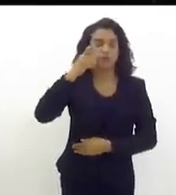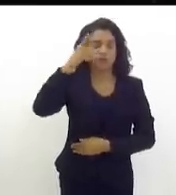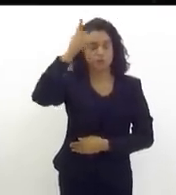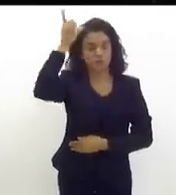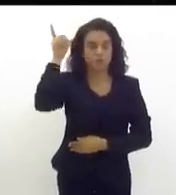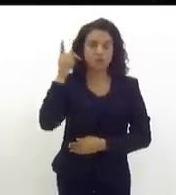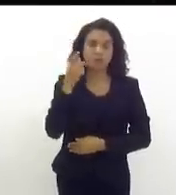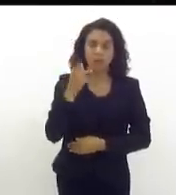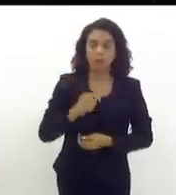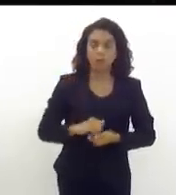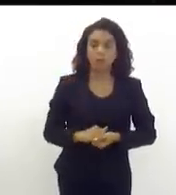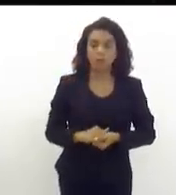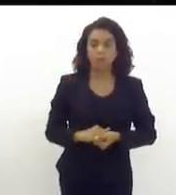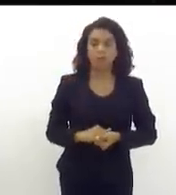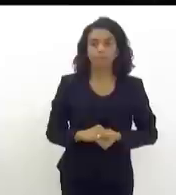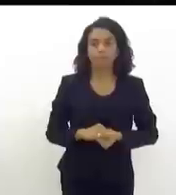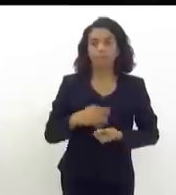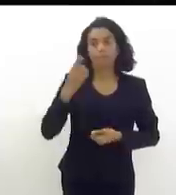Paulo